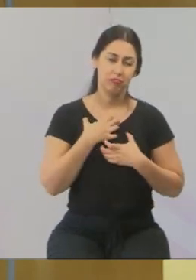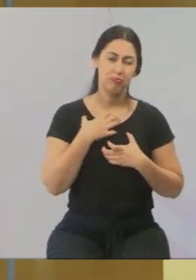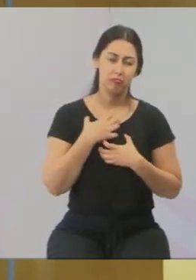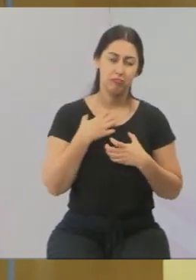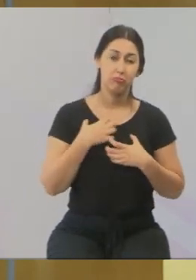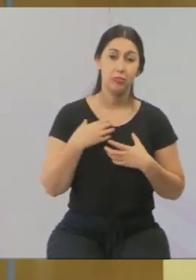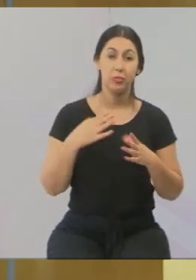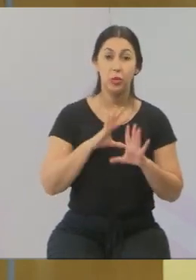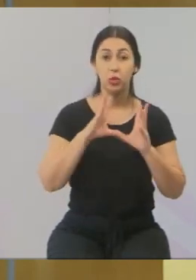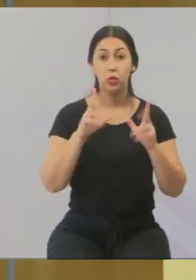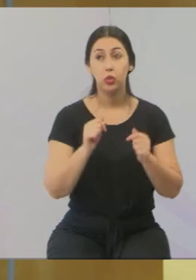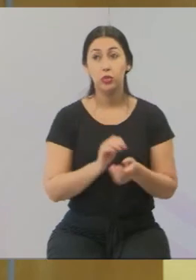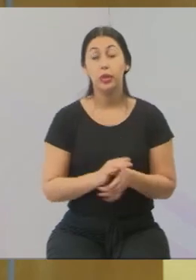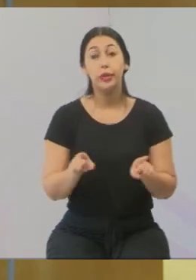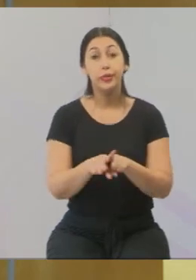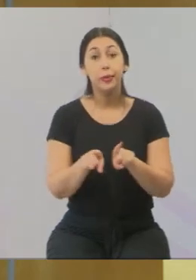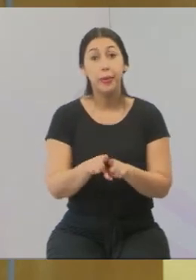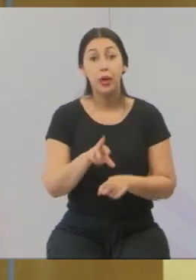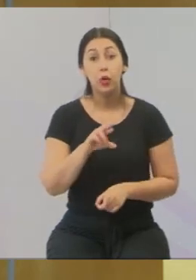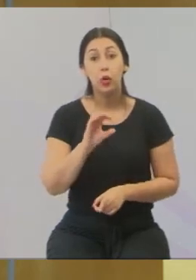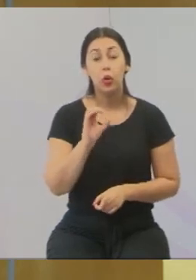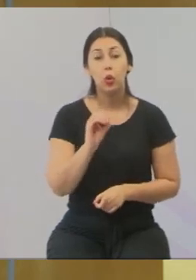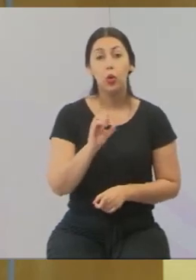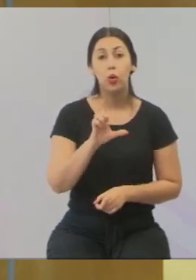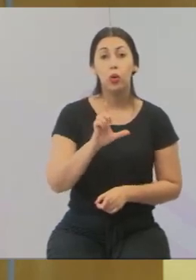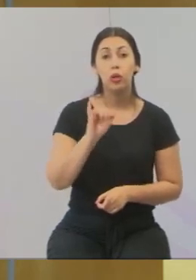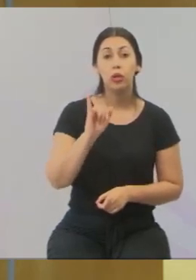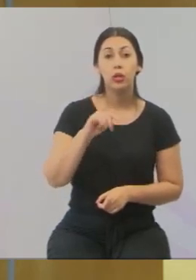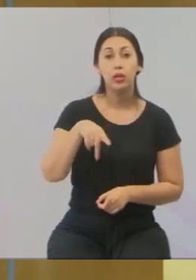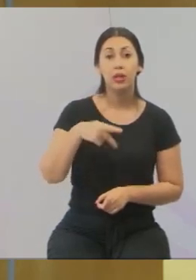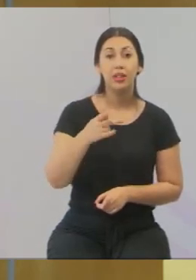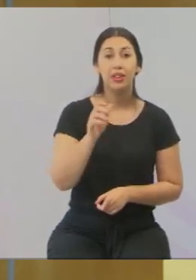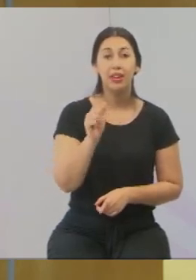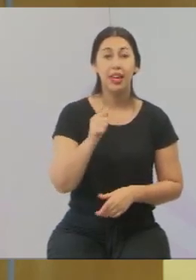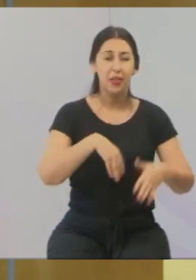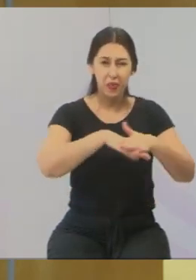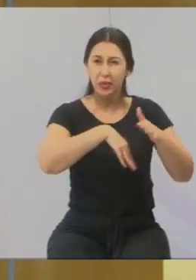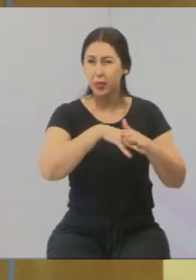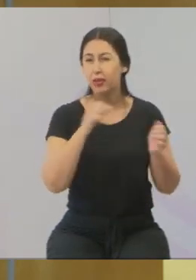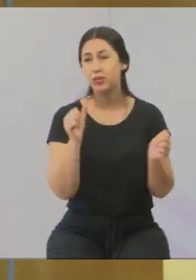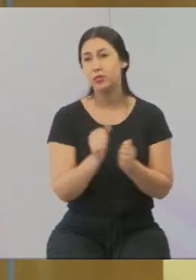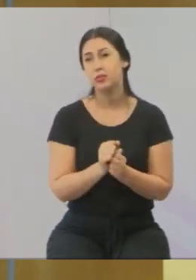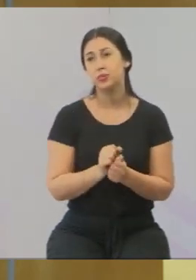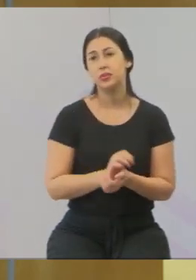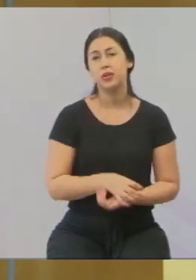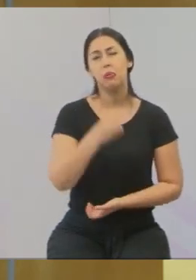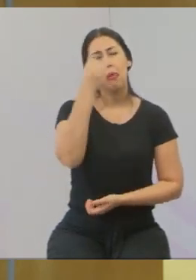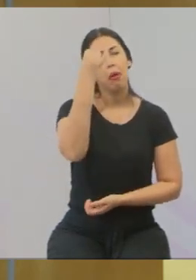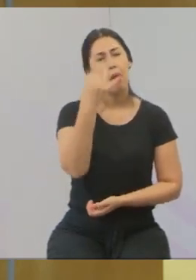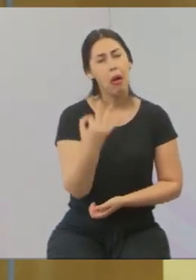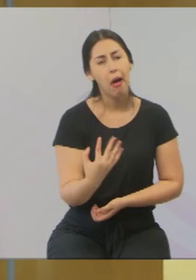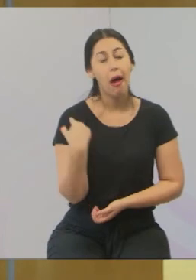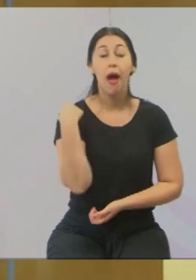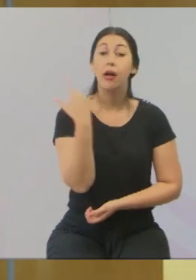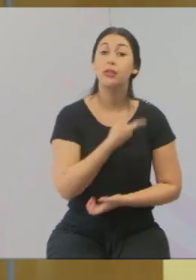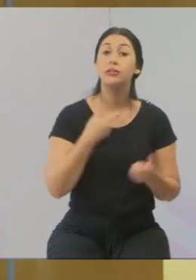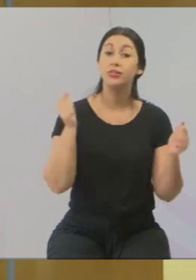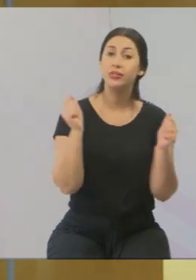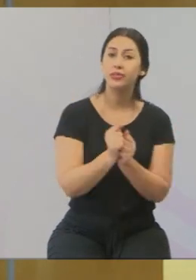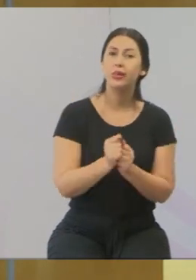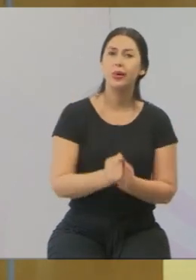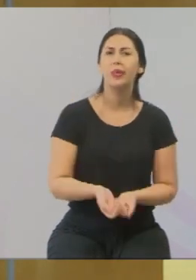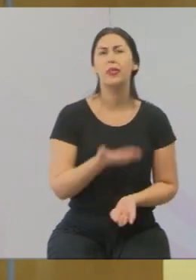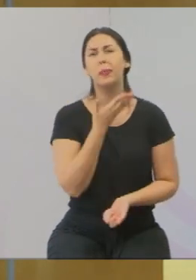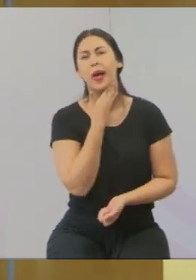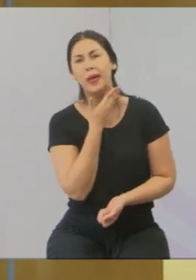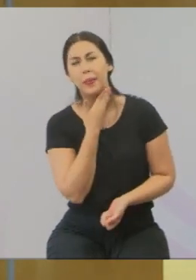aí a todos os nossos amigos. Rolinha, meu parceiro de beira de campo, nossa, quantas vezes nós estivemos ali, batendo papo, e